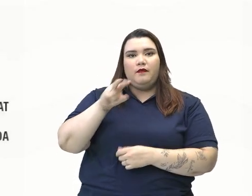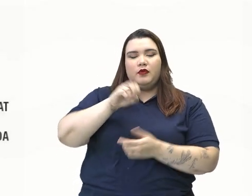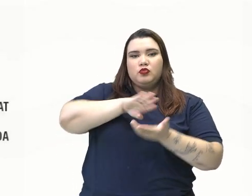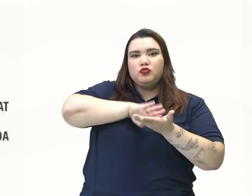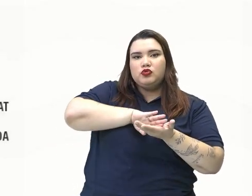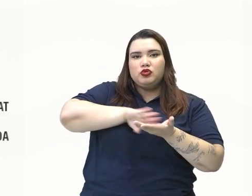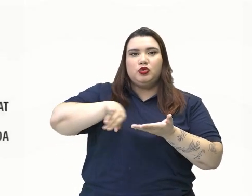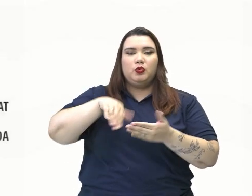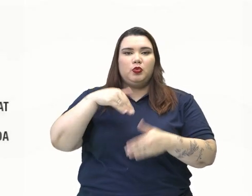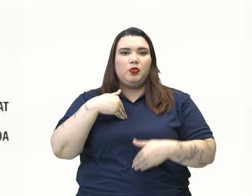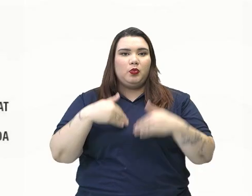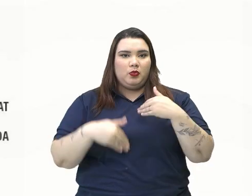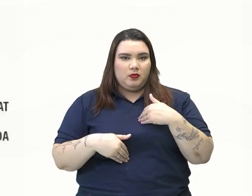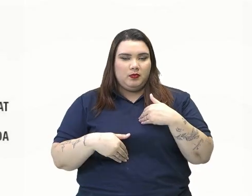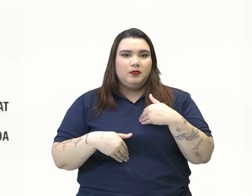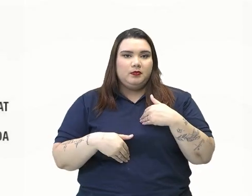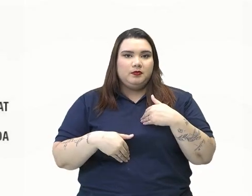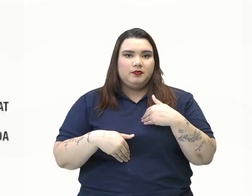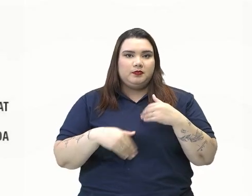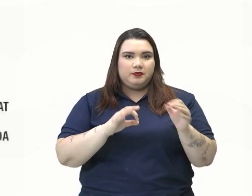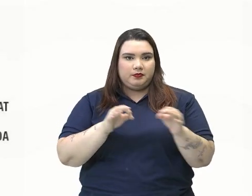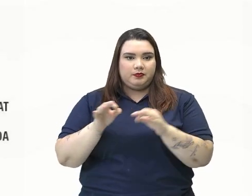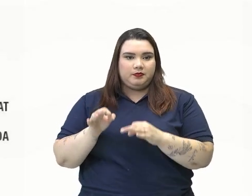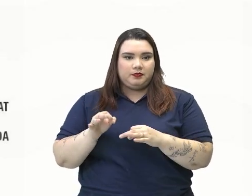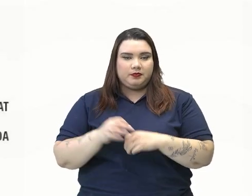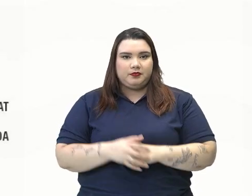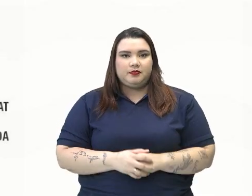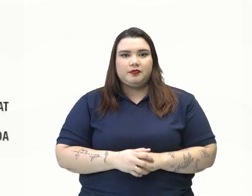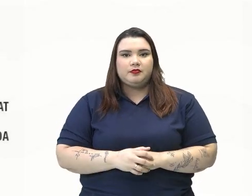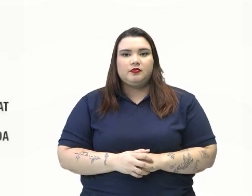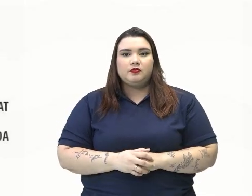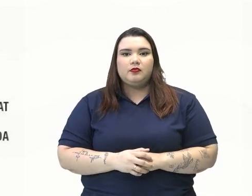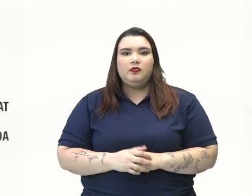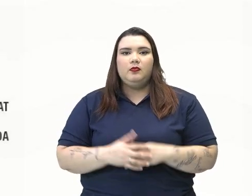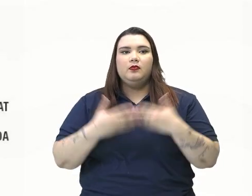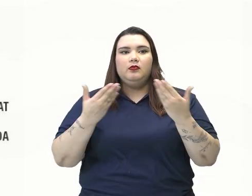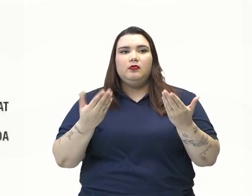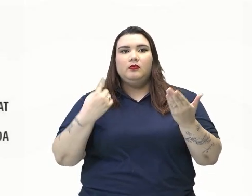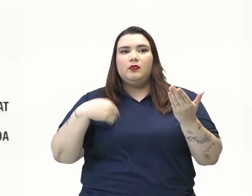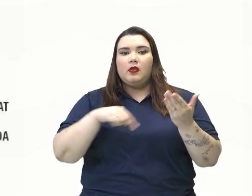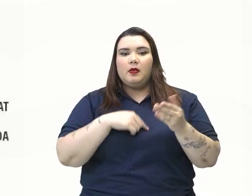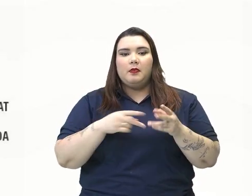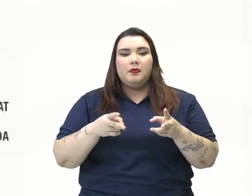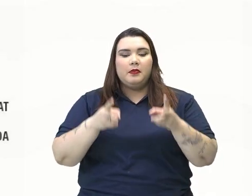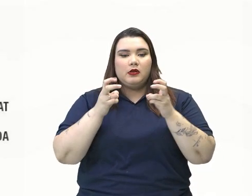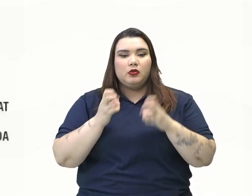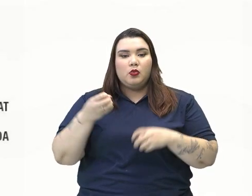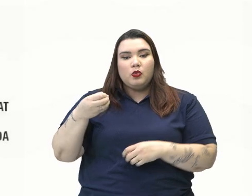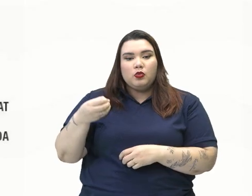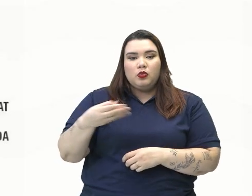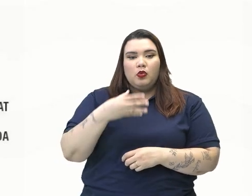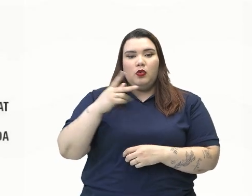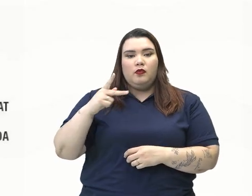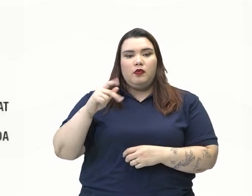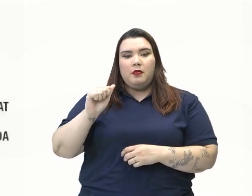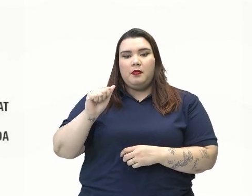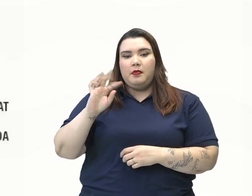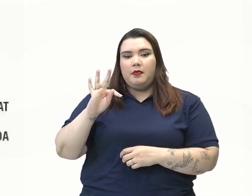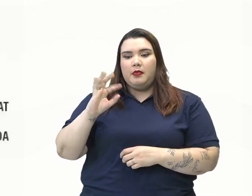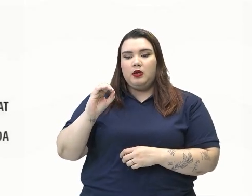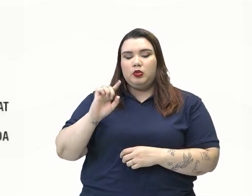que foi trazido por esse vírus, certo? Bom, aqui a gente observa um exemplo de um novo patógeno que